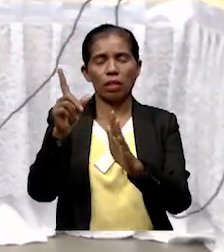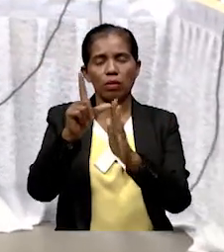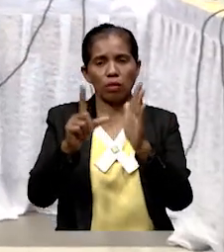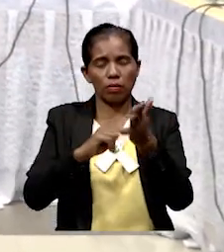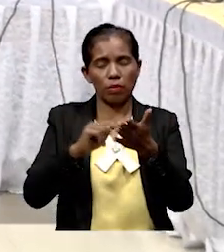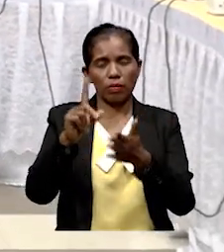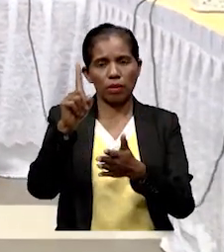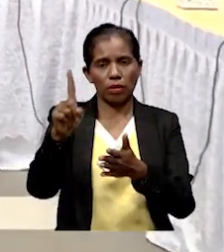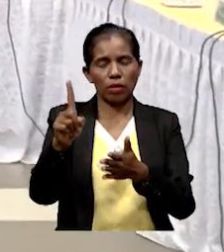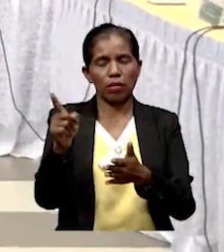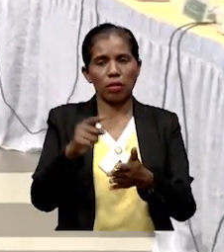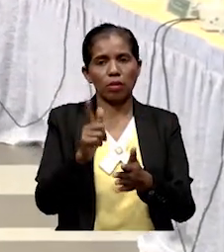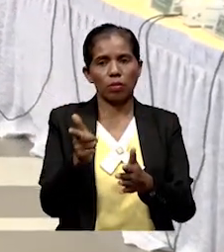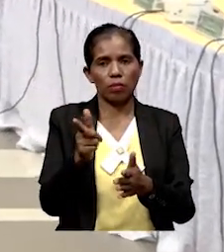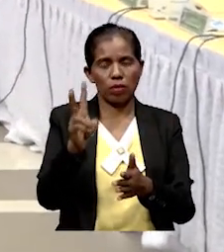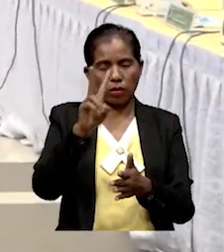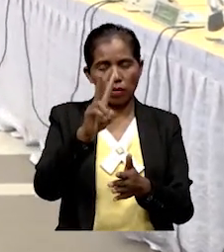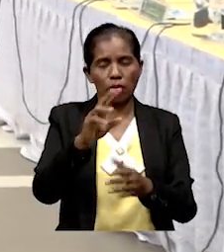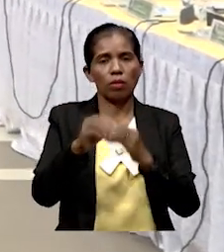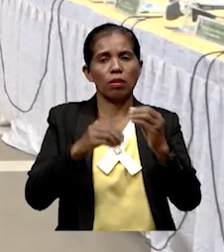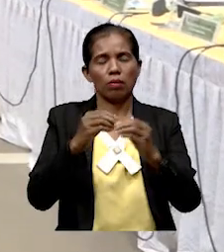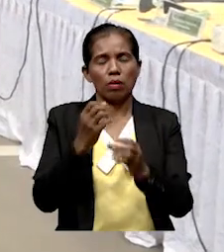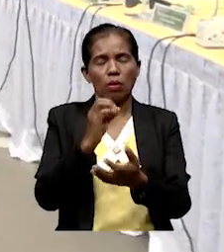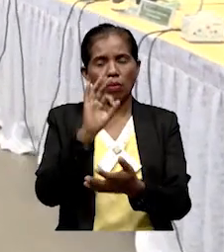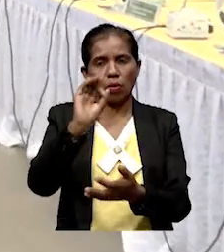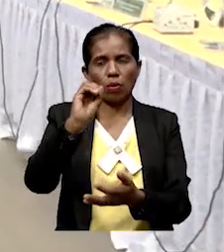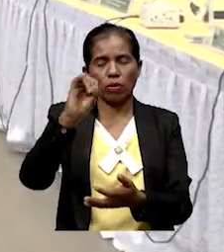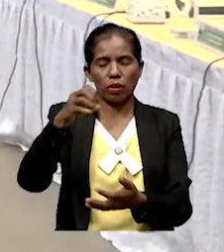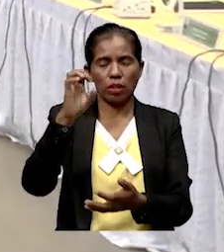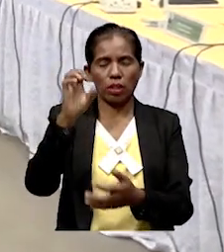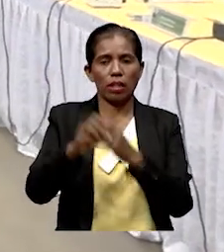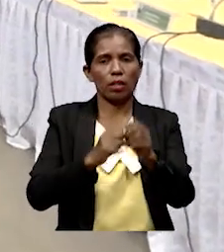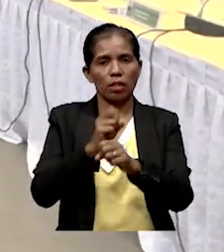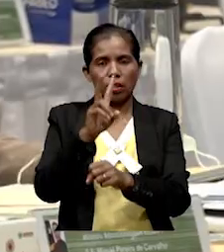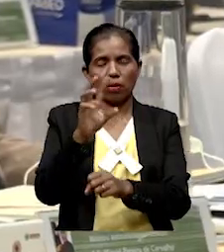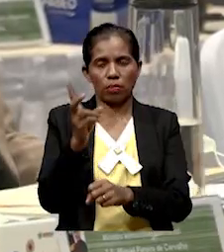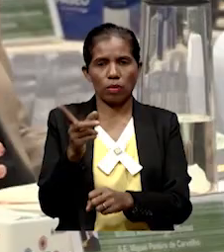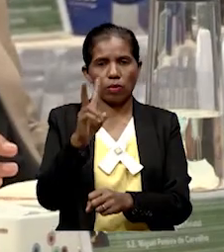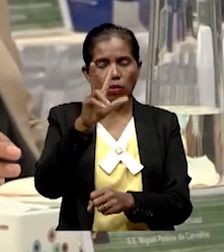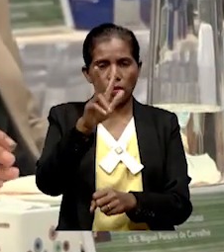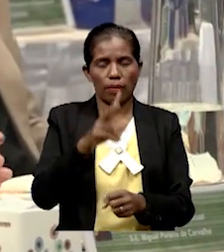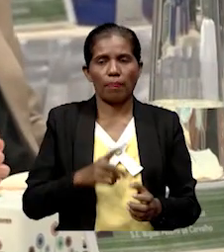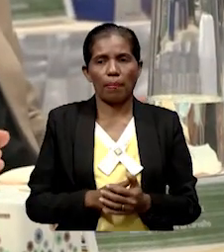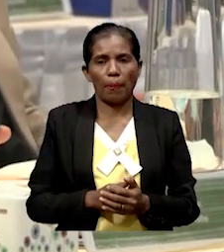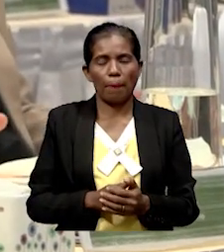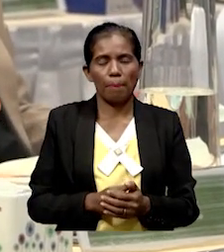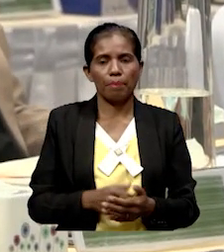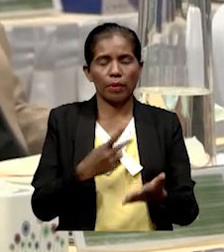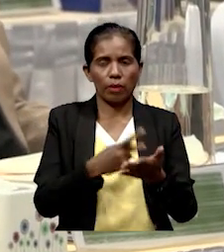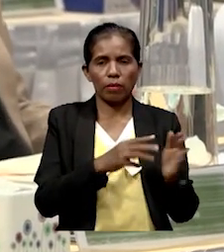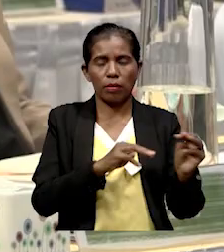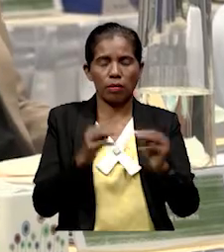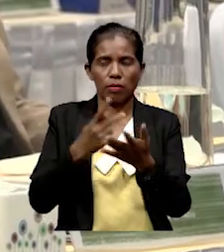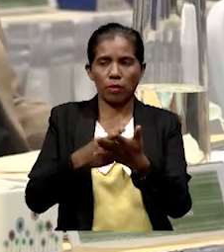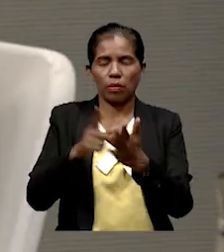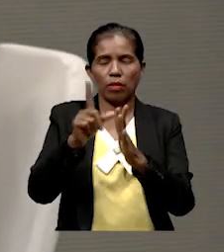para Ringrua Ronulu Resingrua com orçamento geral do Estado Tinangrihungrua Ronulu Resingrua. Alteração para projeto de proposta lei orçamento